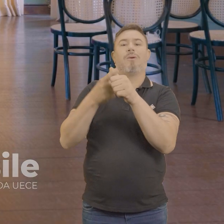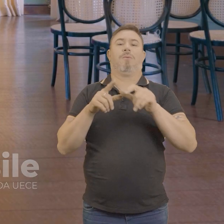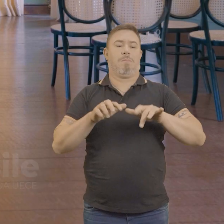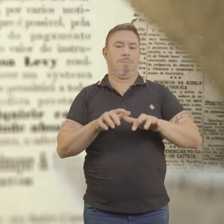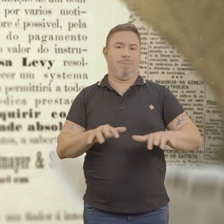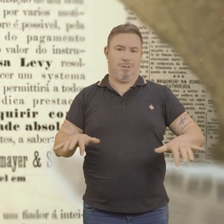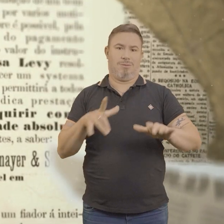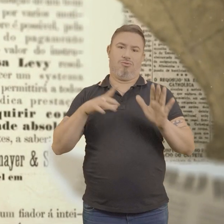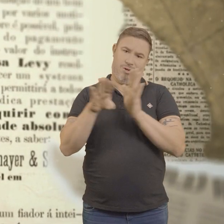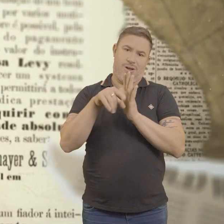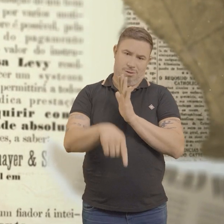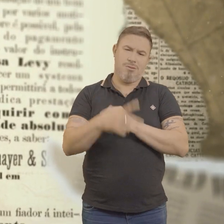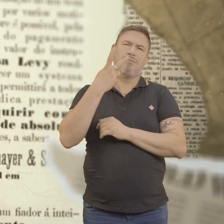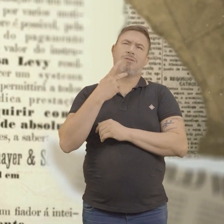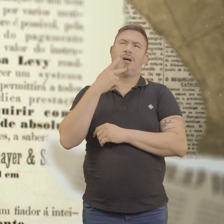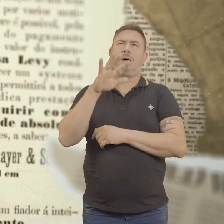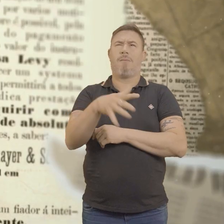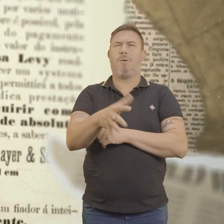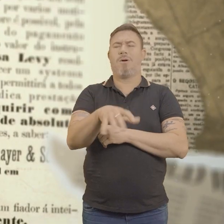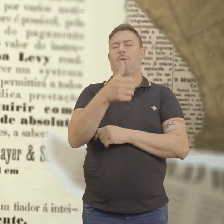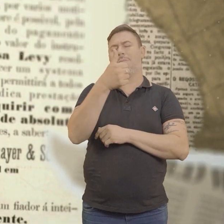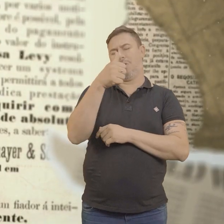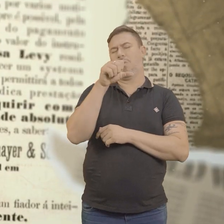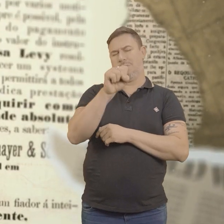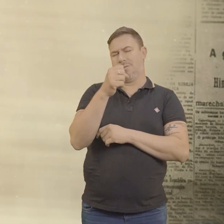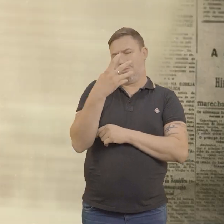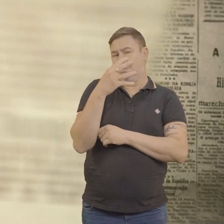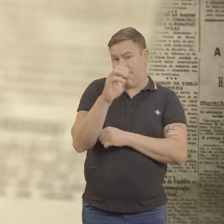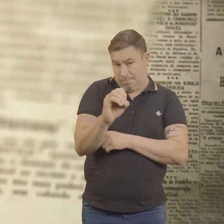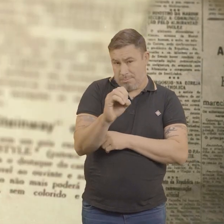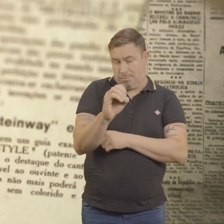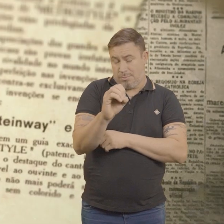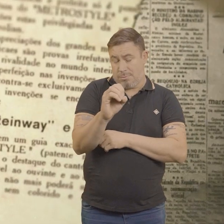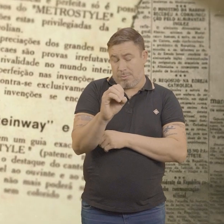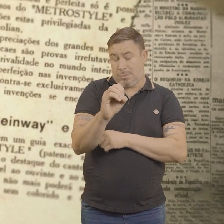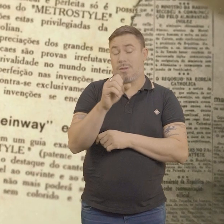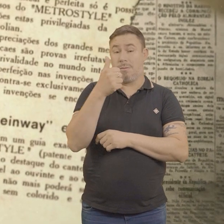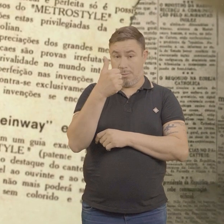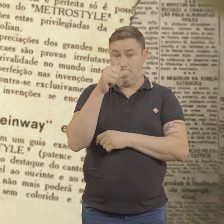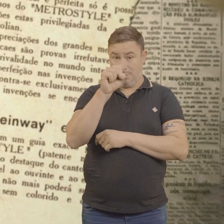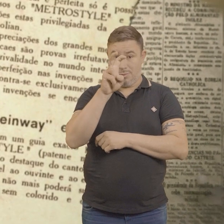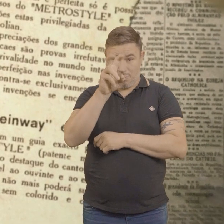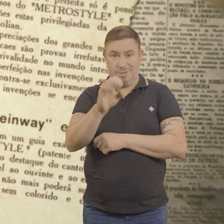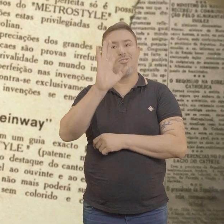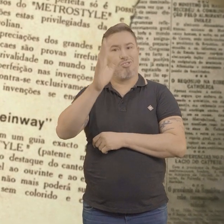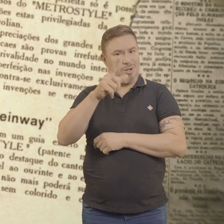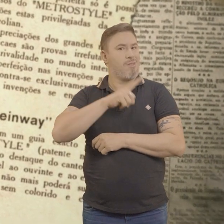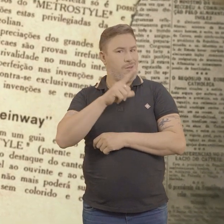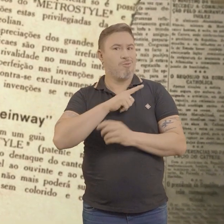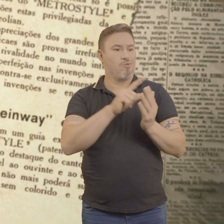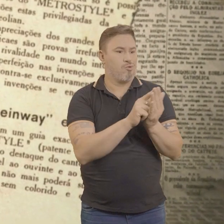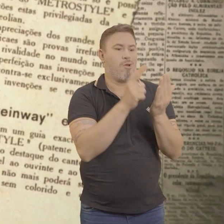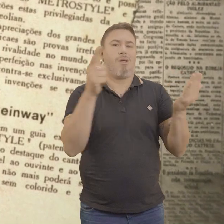aqui no Ceará por volta de 1840, né? Em 1850 você já tem, né, crônicas no jornal falando